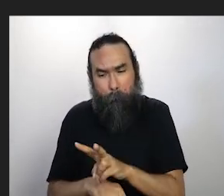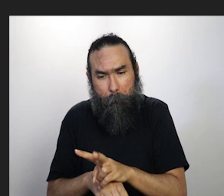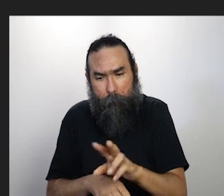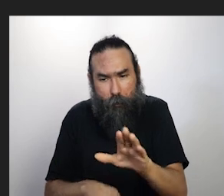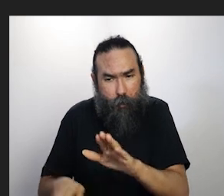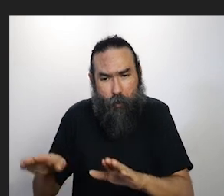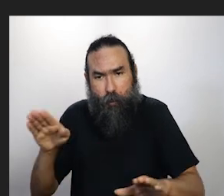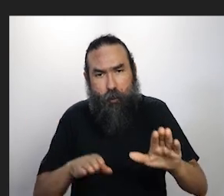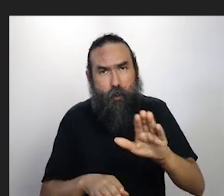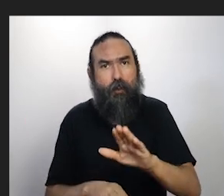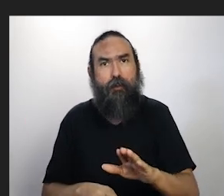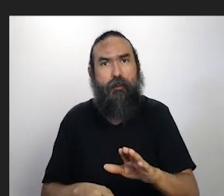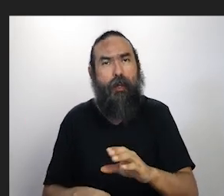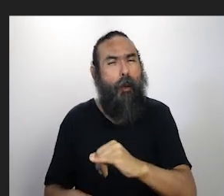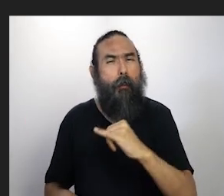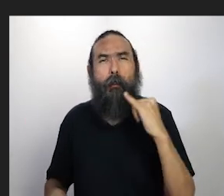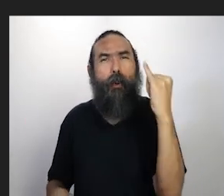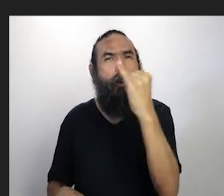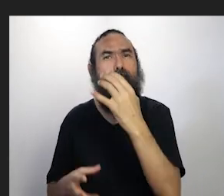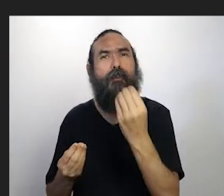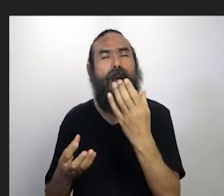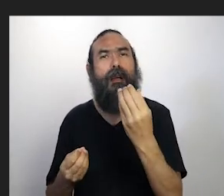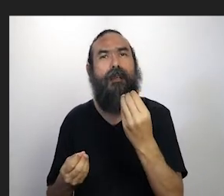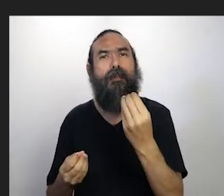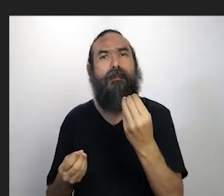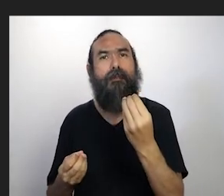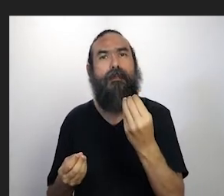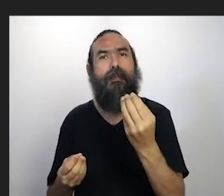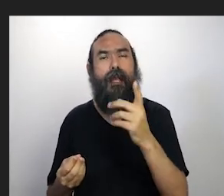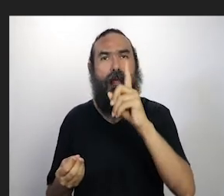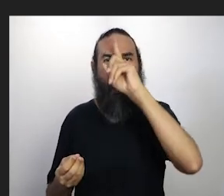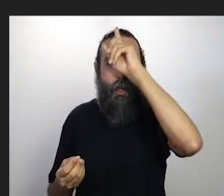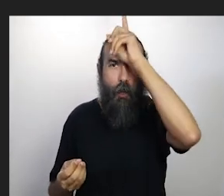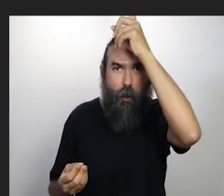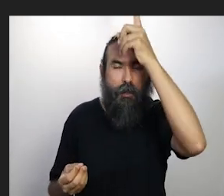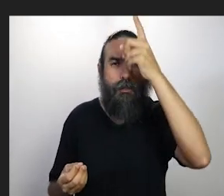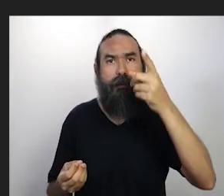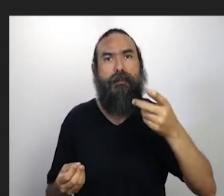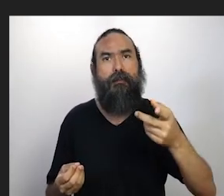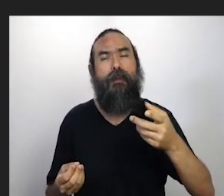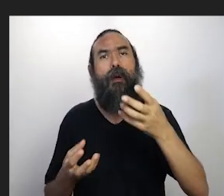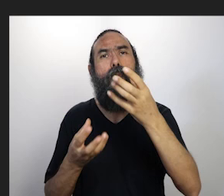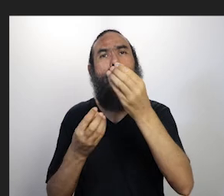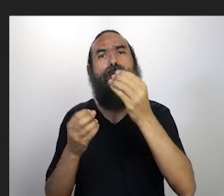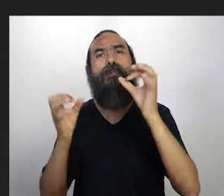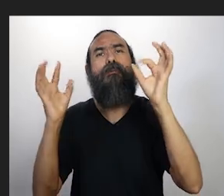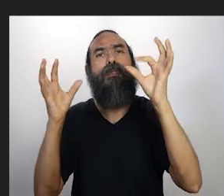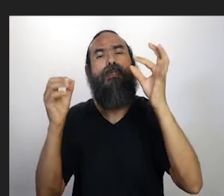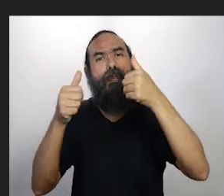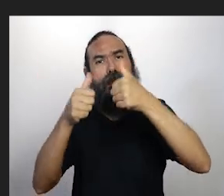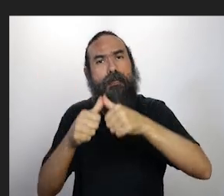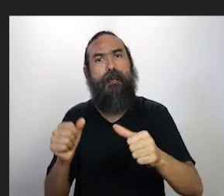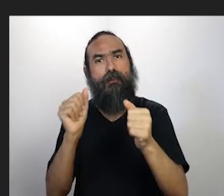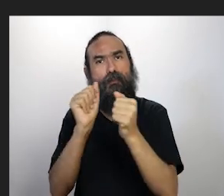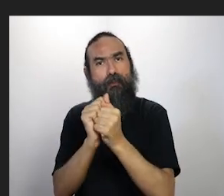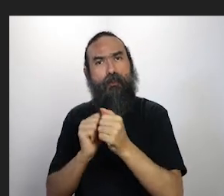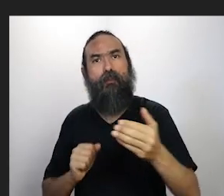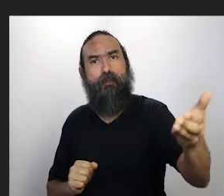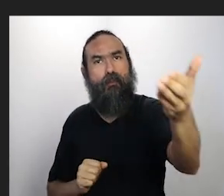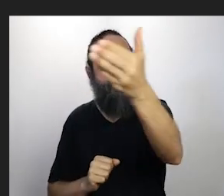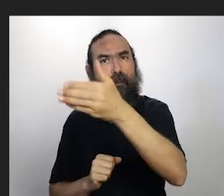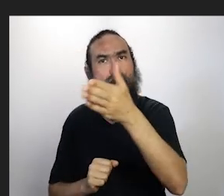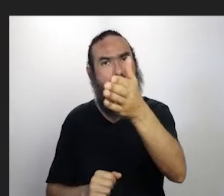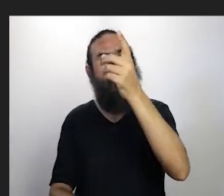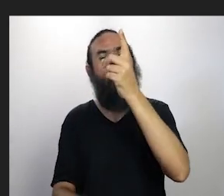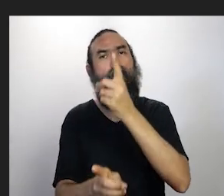da natureza, né, a forma como eles veem o mundo e se relacionam com o mundo. Então, é uma troca muito especial, é uma troca muito rica, estar presente no